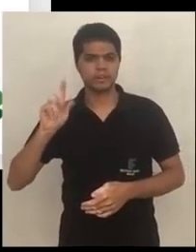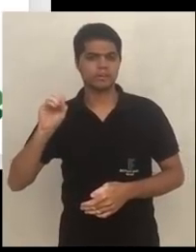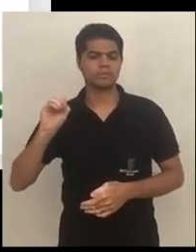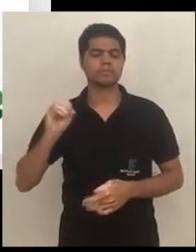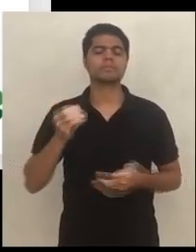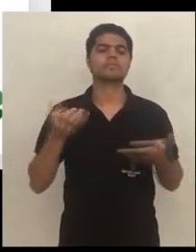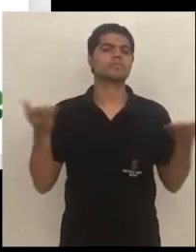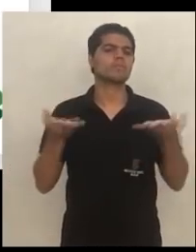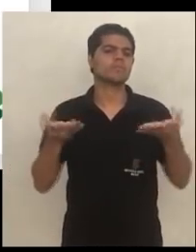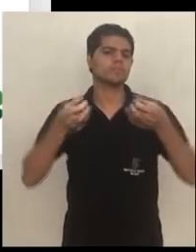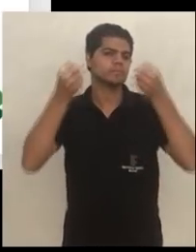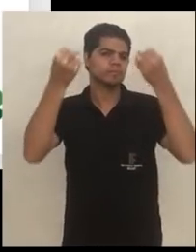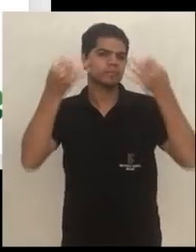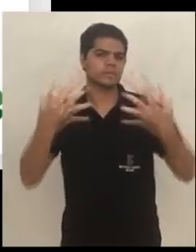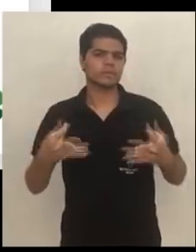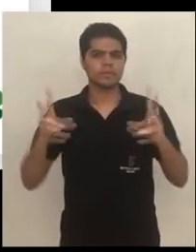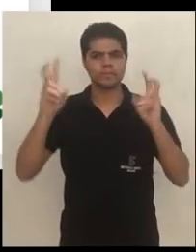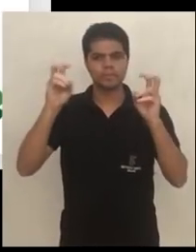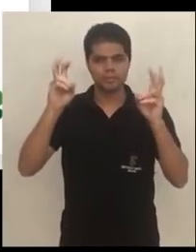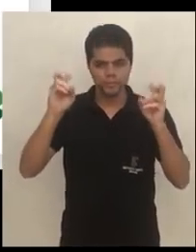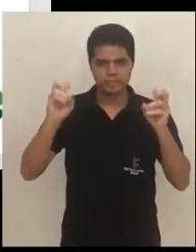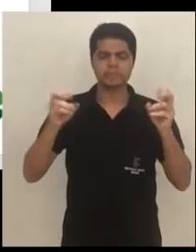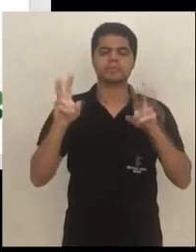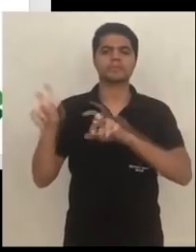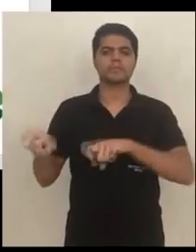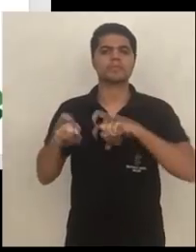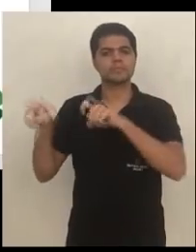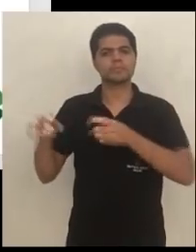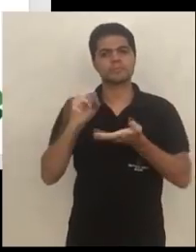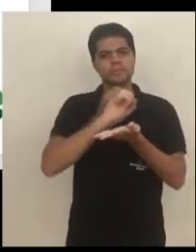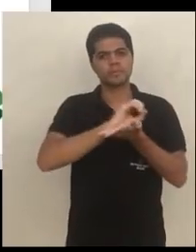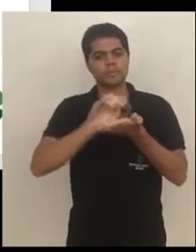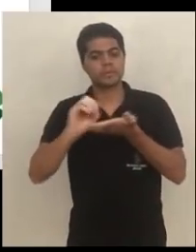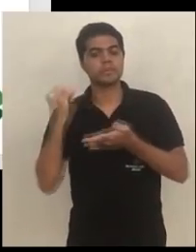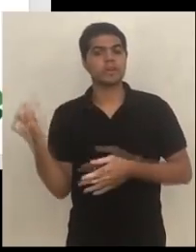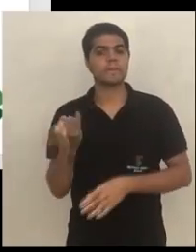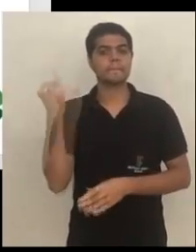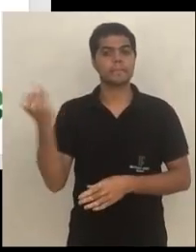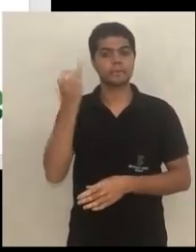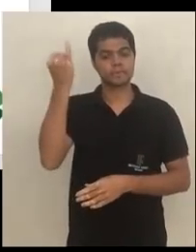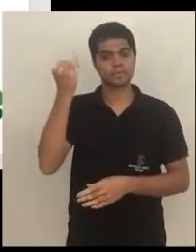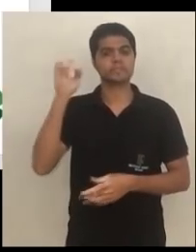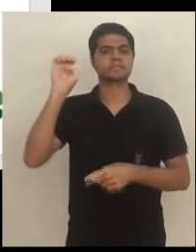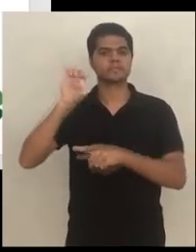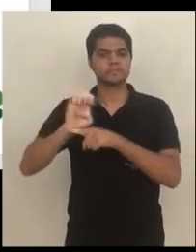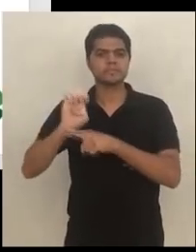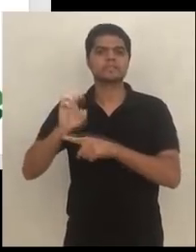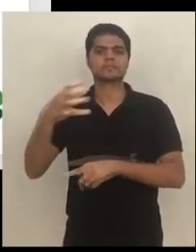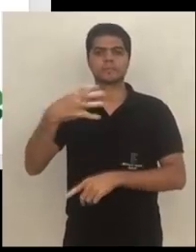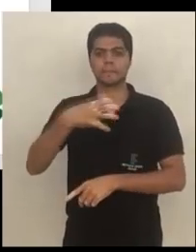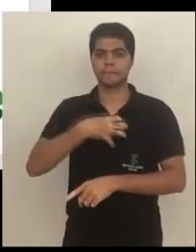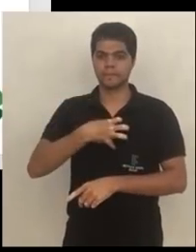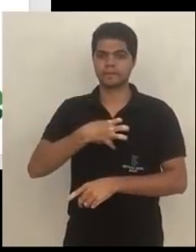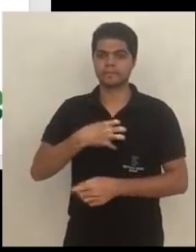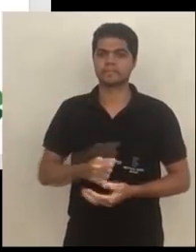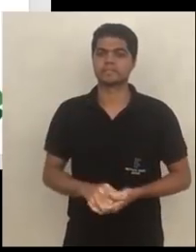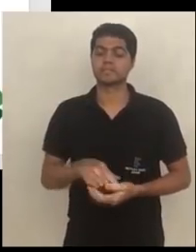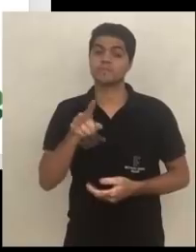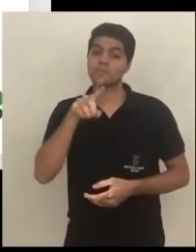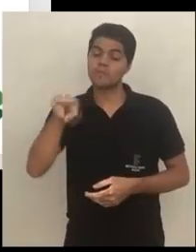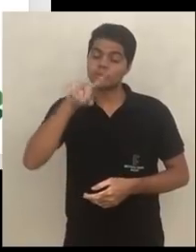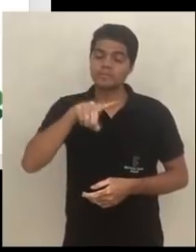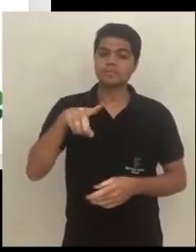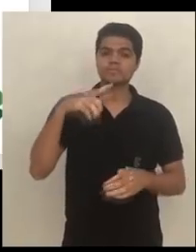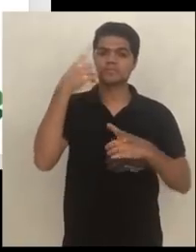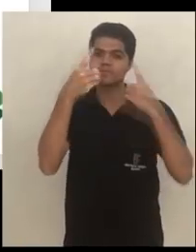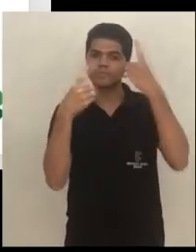sobre o tema agricultura orgânica da Bahia e a importância da Comissão de Produção Orgânica da Bahia. Então, qualquer dúvida,